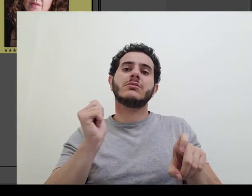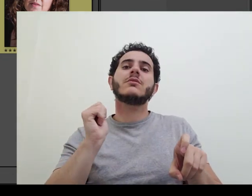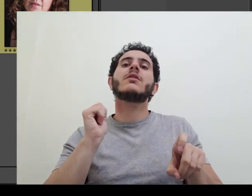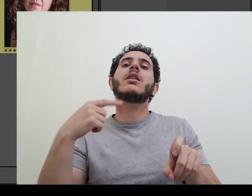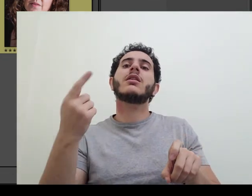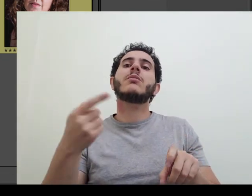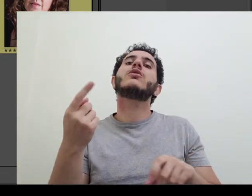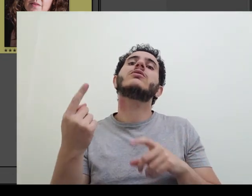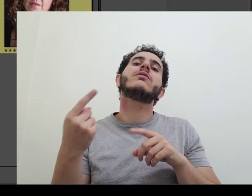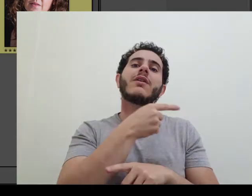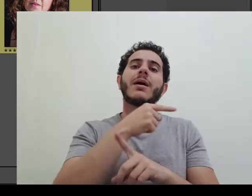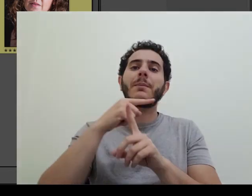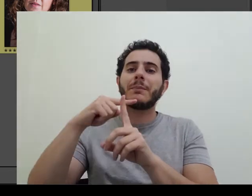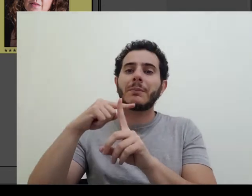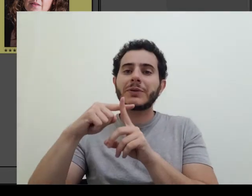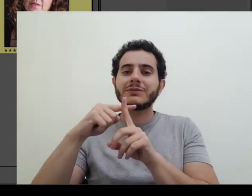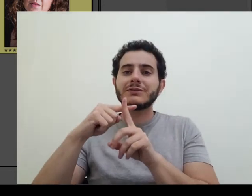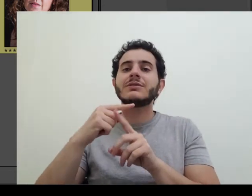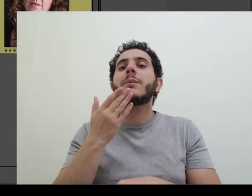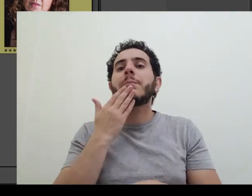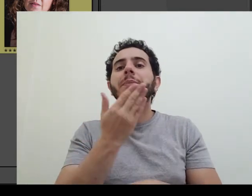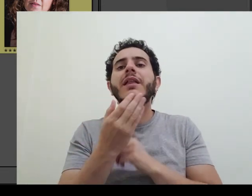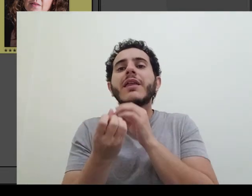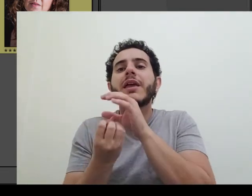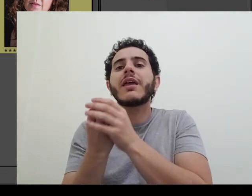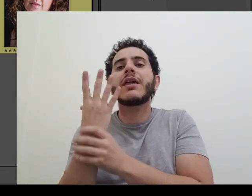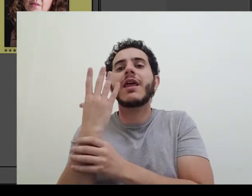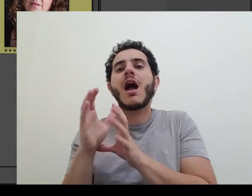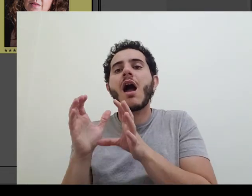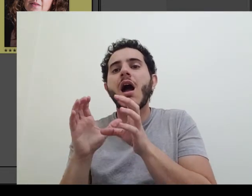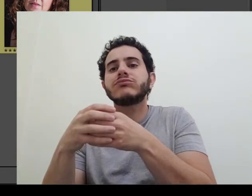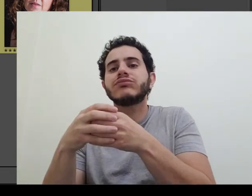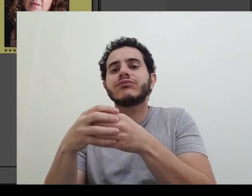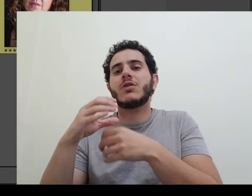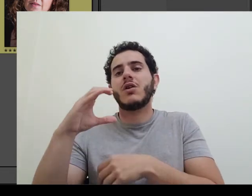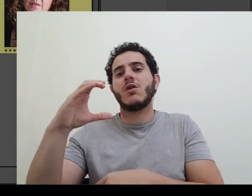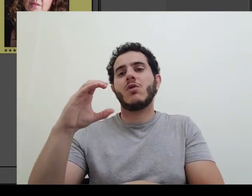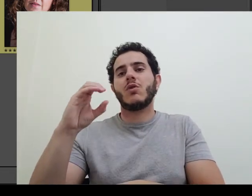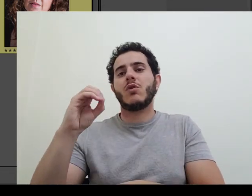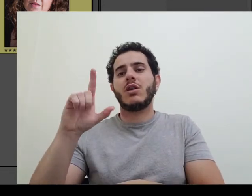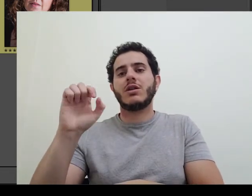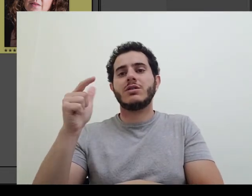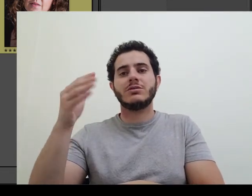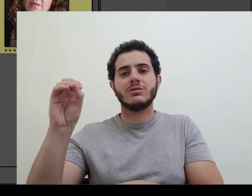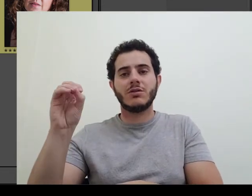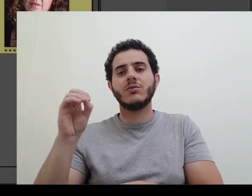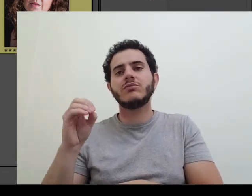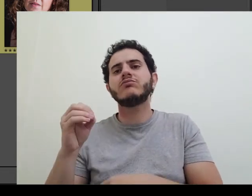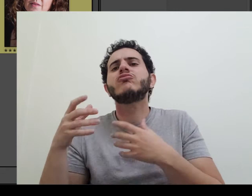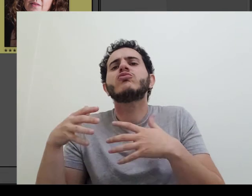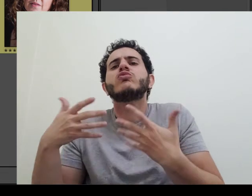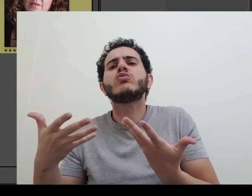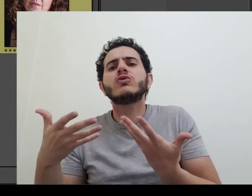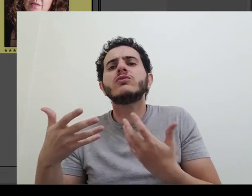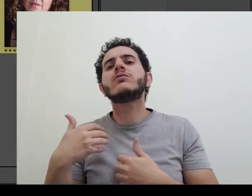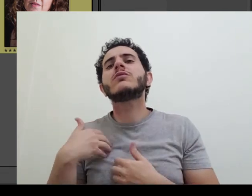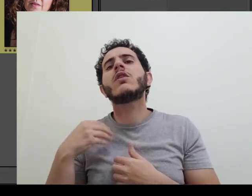de coleções, mais uma vez peço criar uma coleção. Vou criar uma nova coleção. Essa coleção eu vou chamar